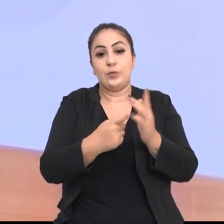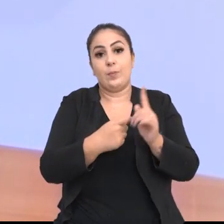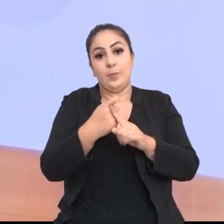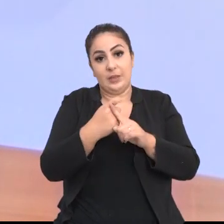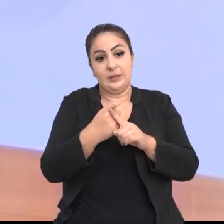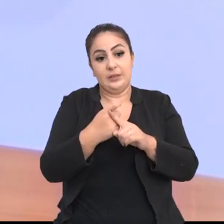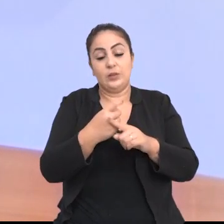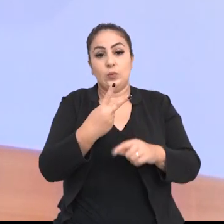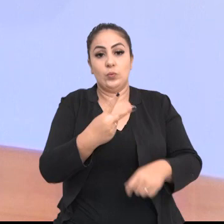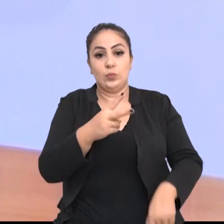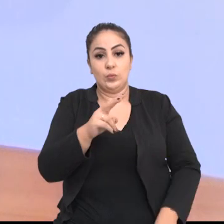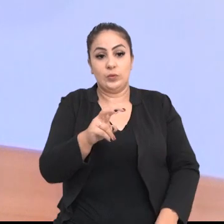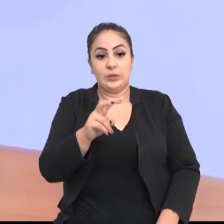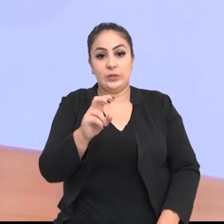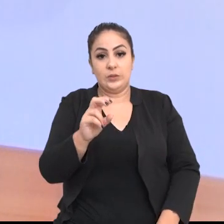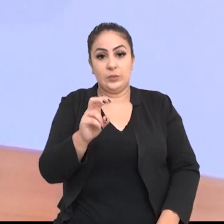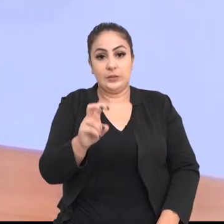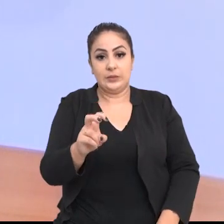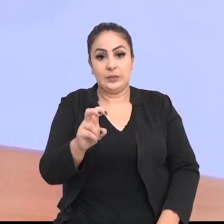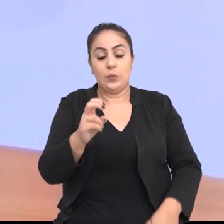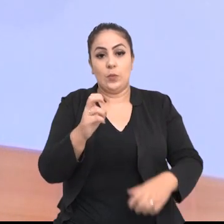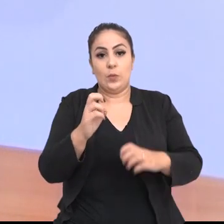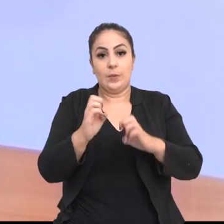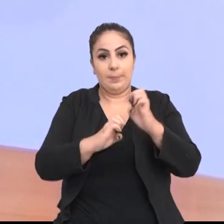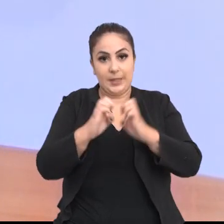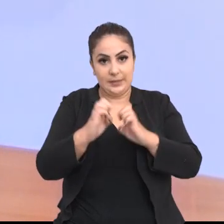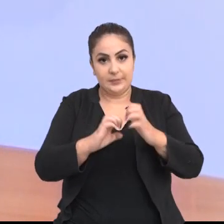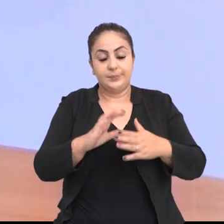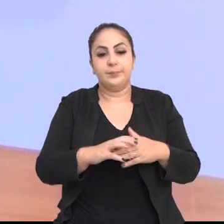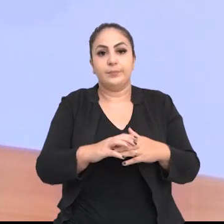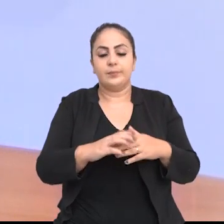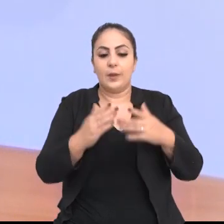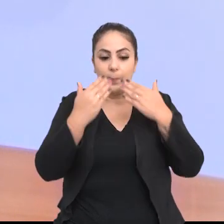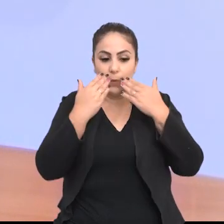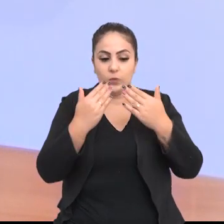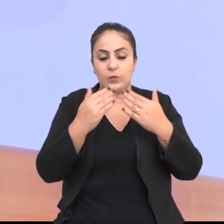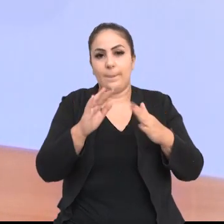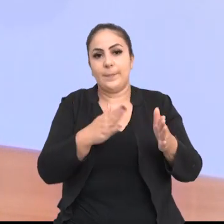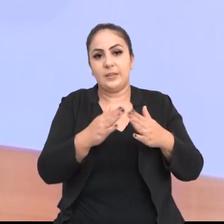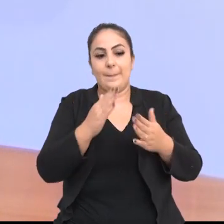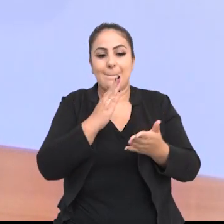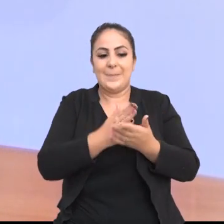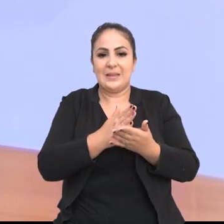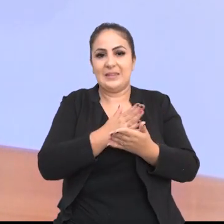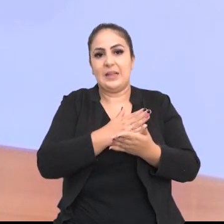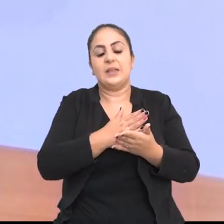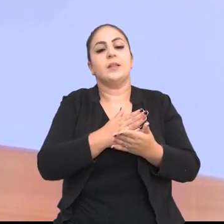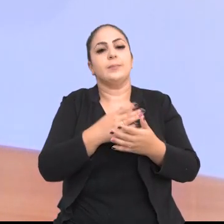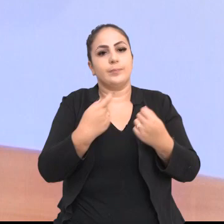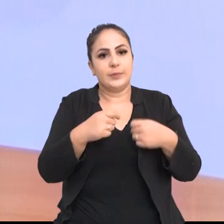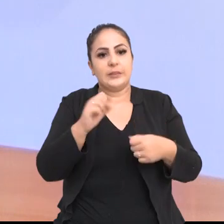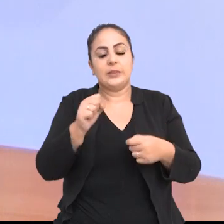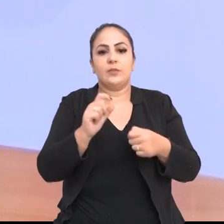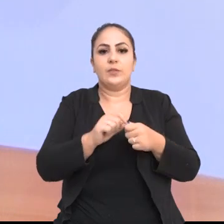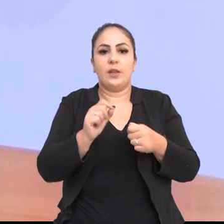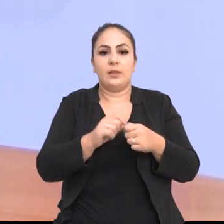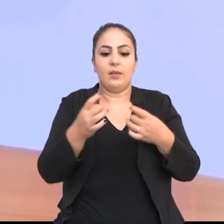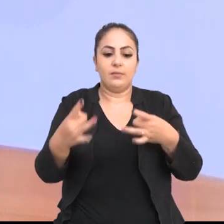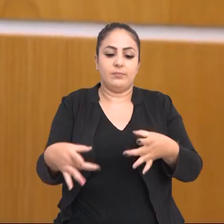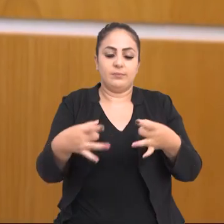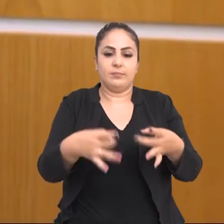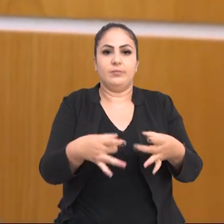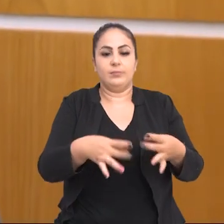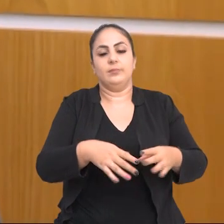mês com 255 empresários e apontou que cerca de metade deverão fazer